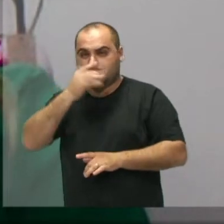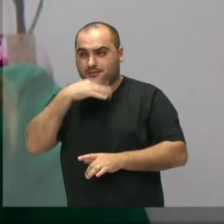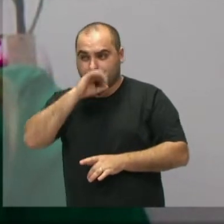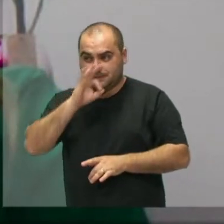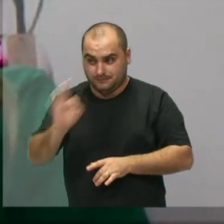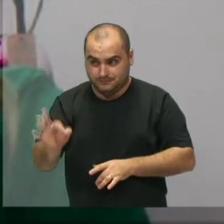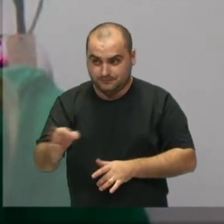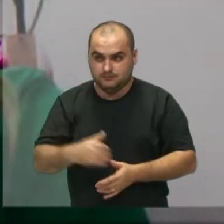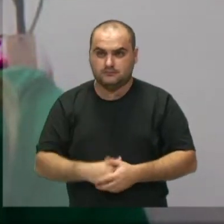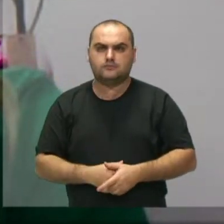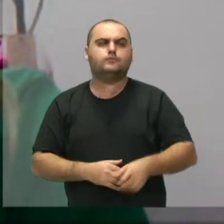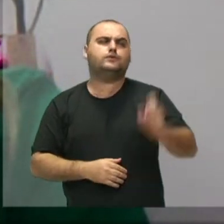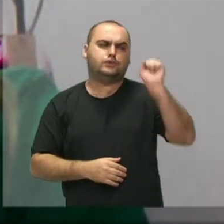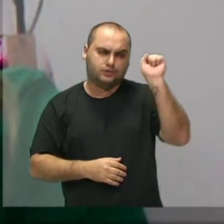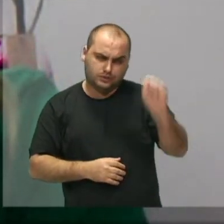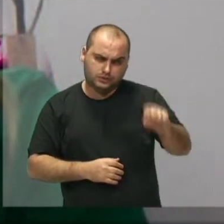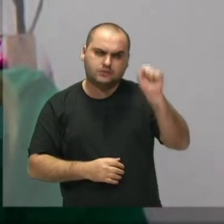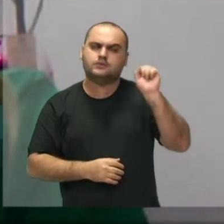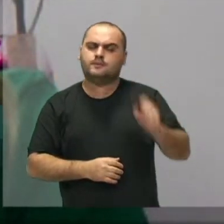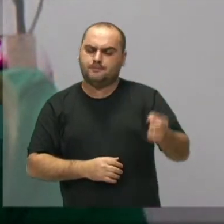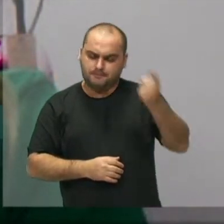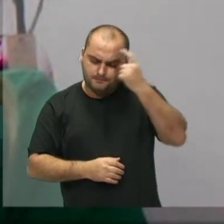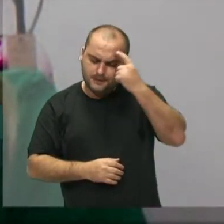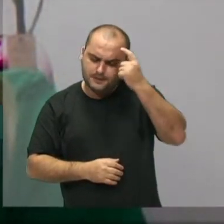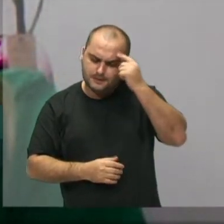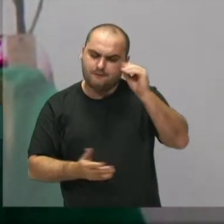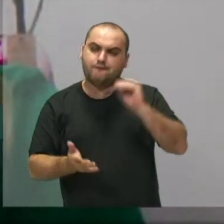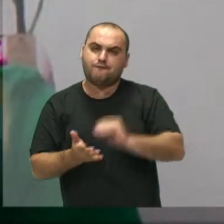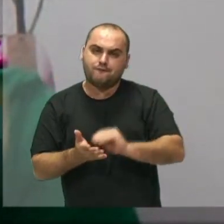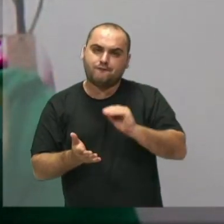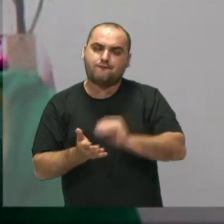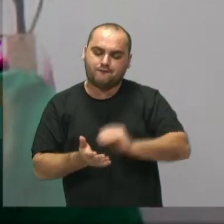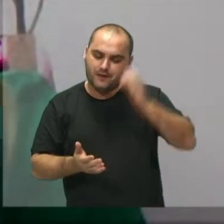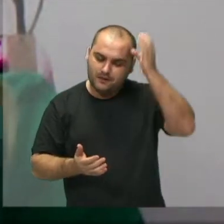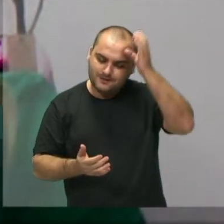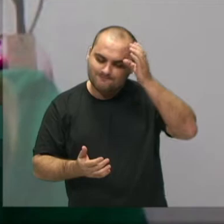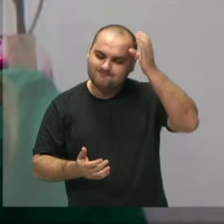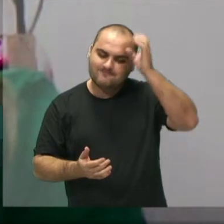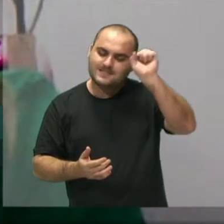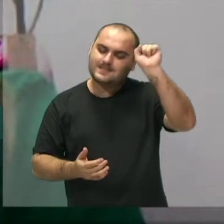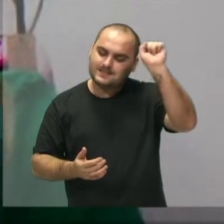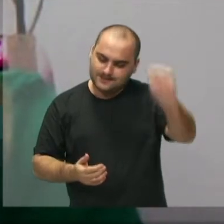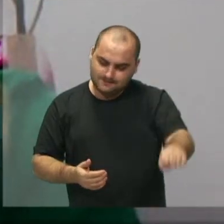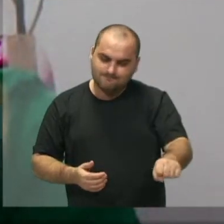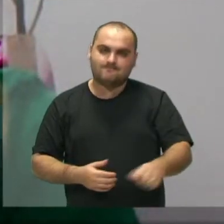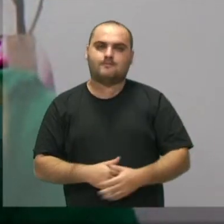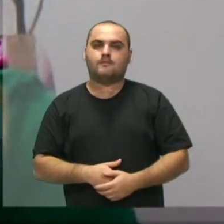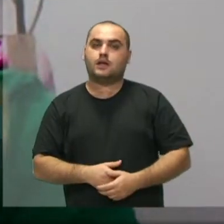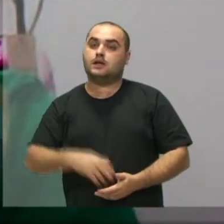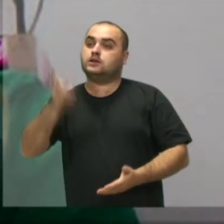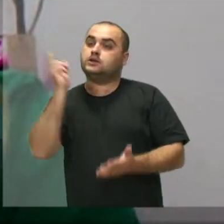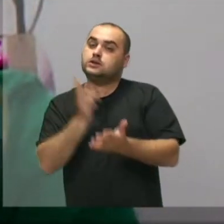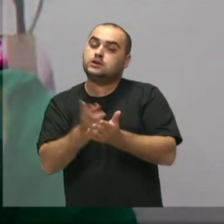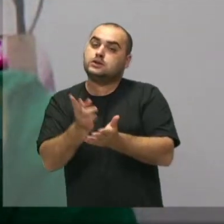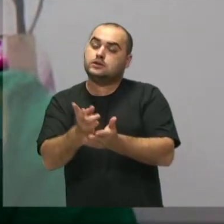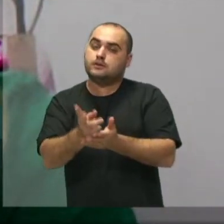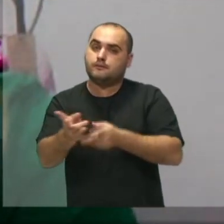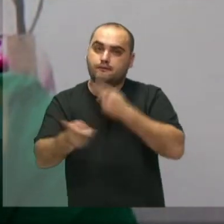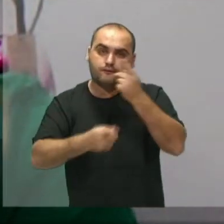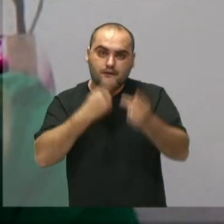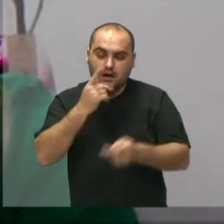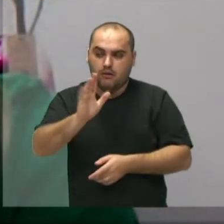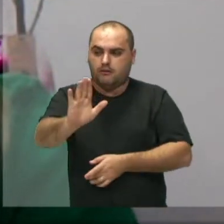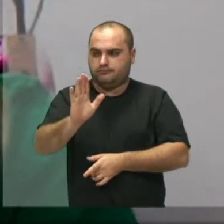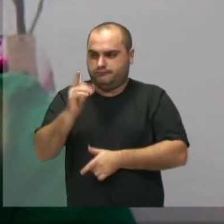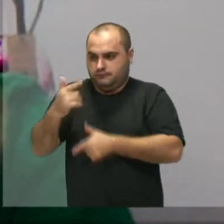Eu penso que realmente está faltando ainda um pouco de conscientização, sim. Eu sempre falo, quando a gente trabalha com as